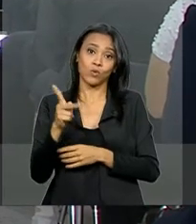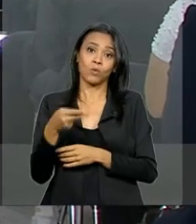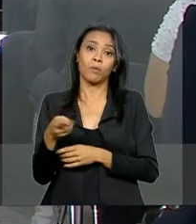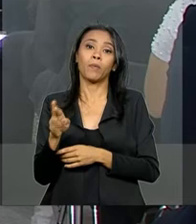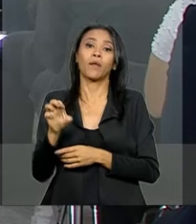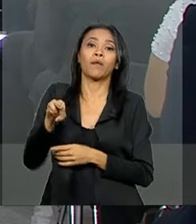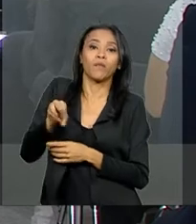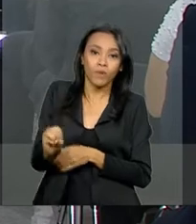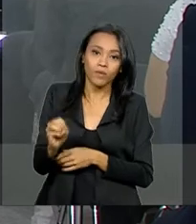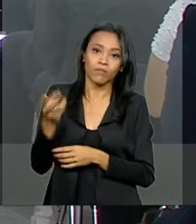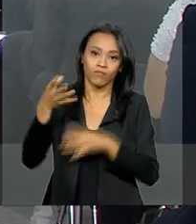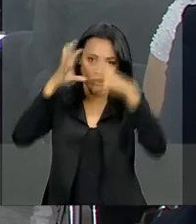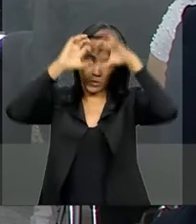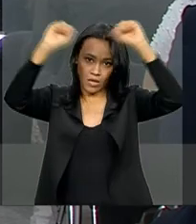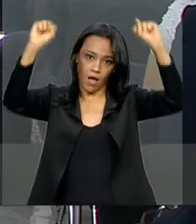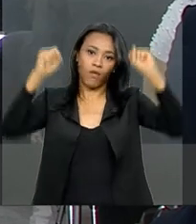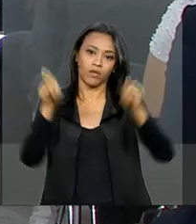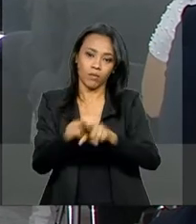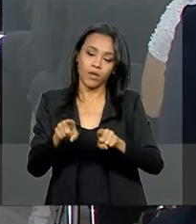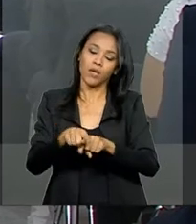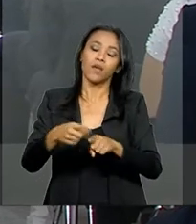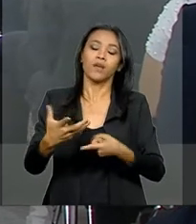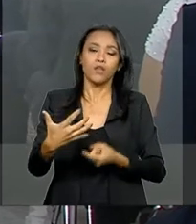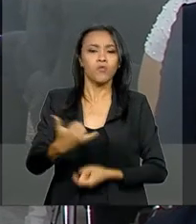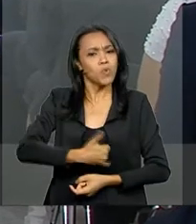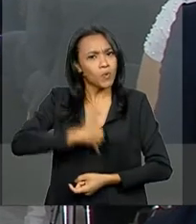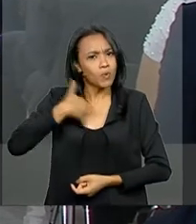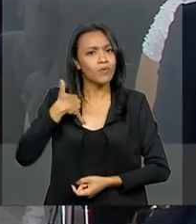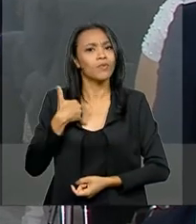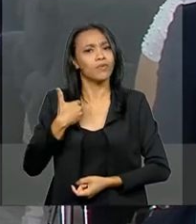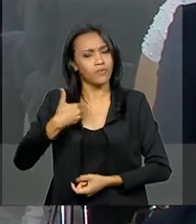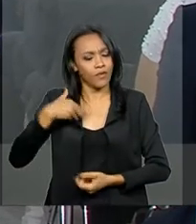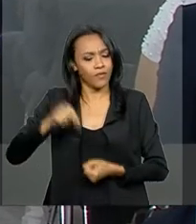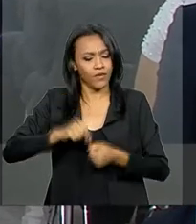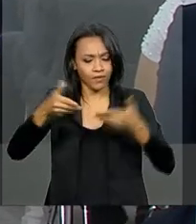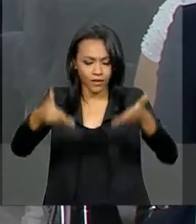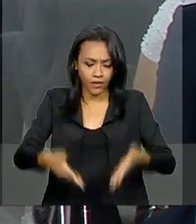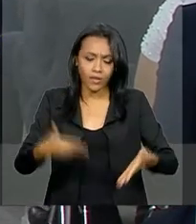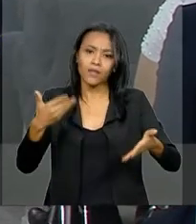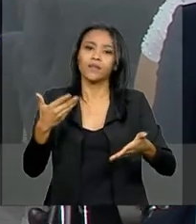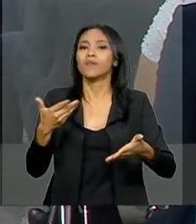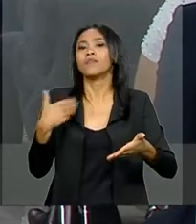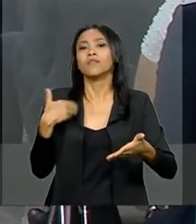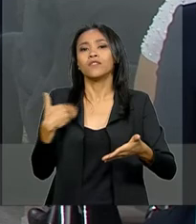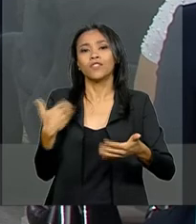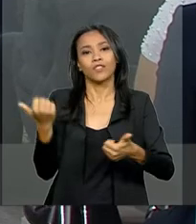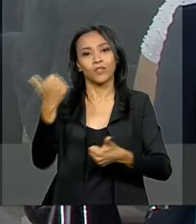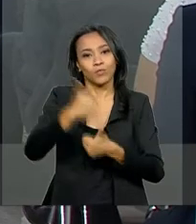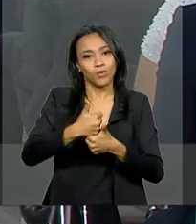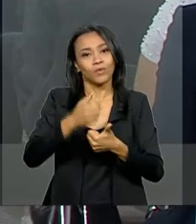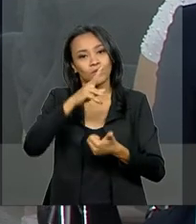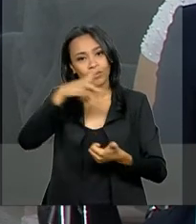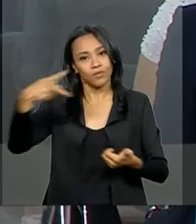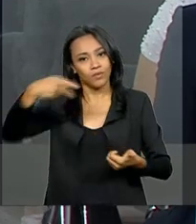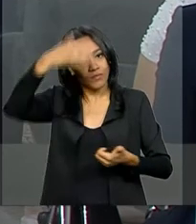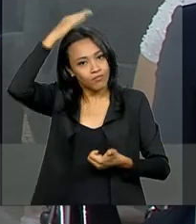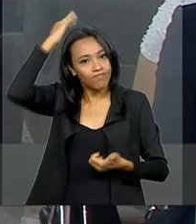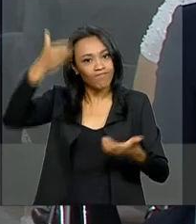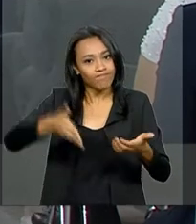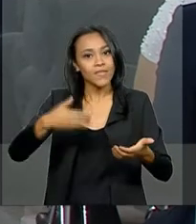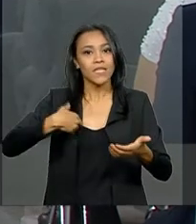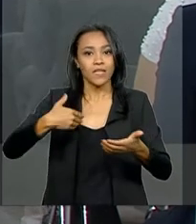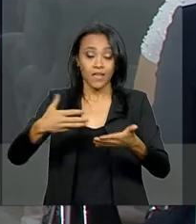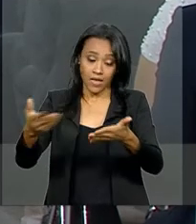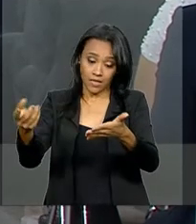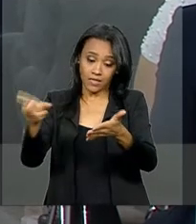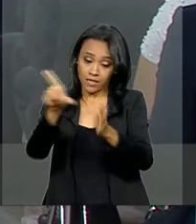nessa função de que me orgulho muito de ter exercido de subchefe para assuntos da casa civil se separou esses textos